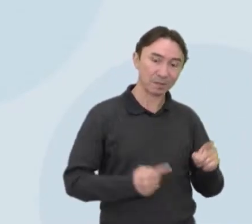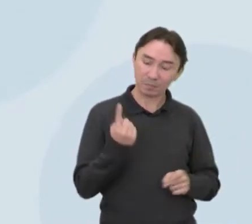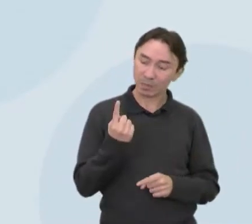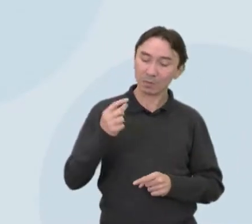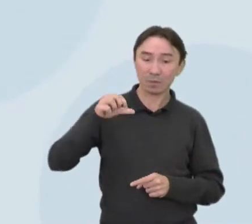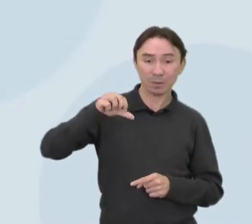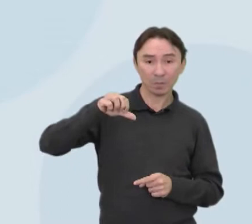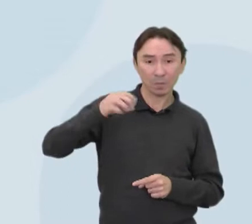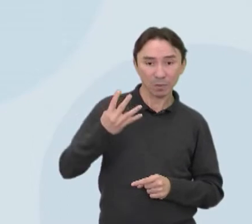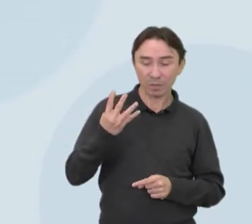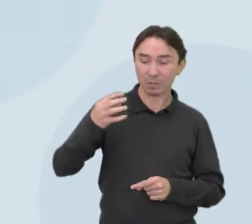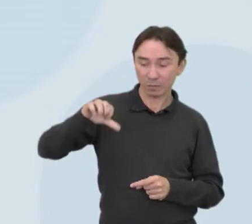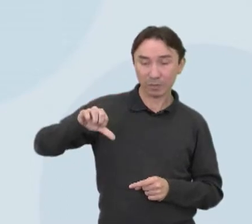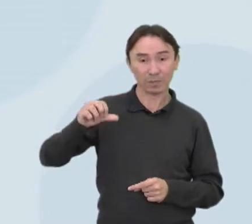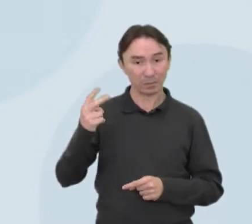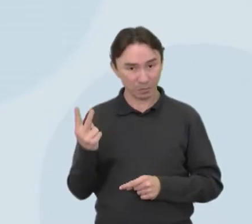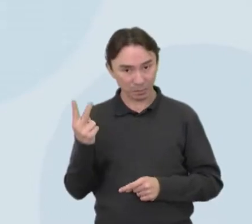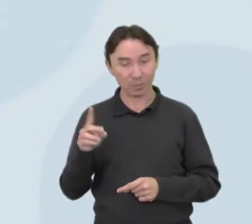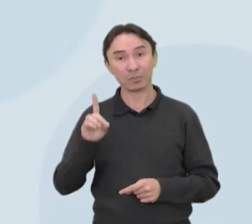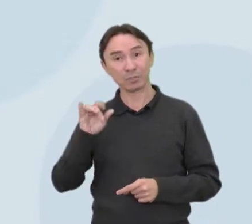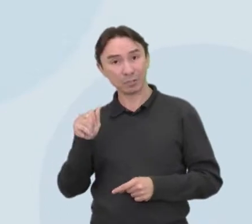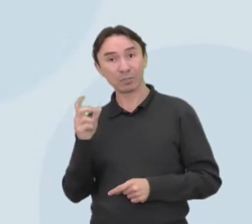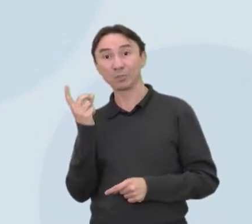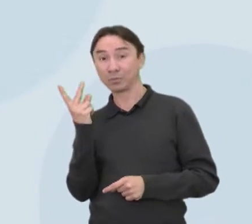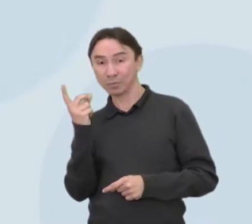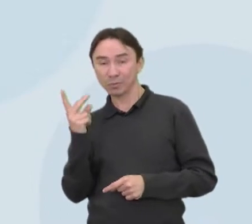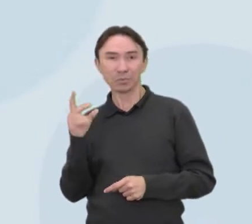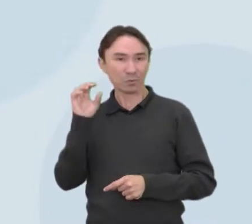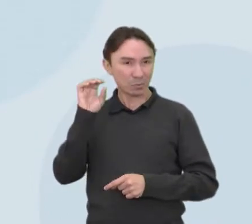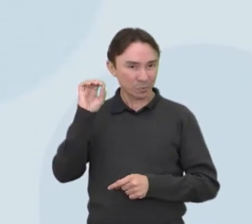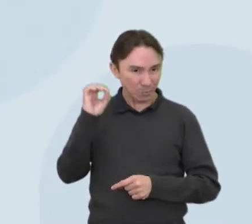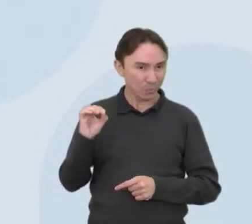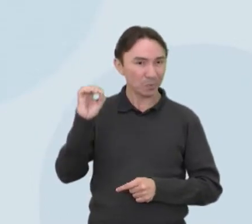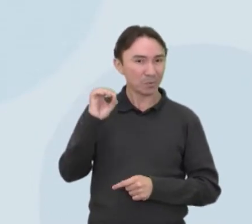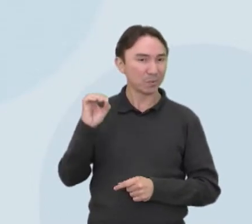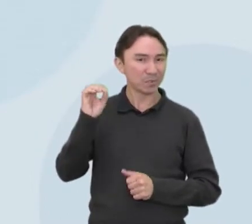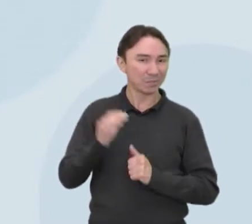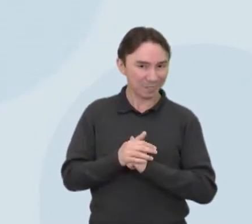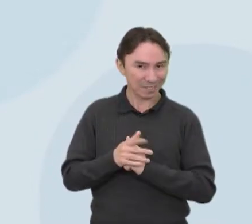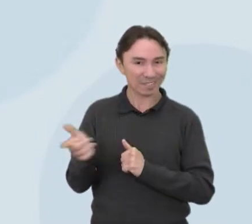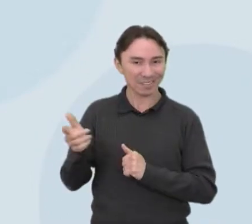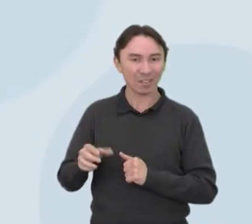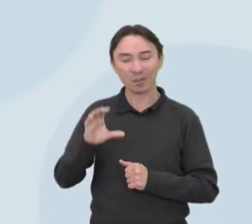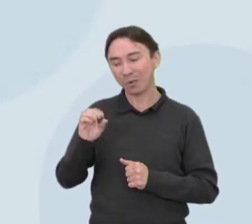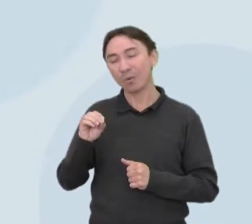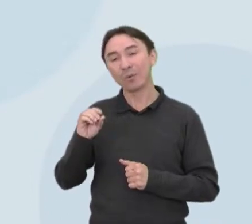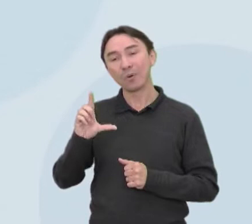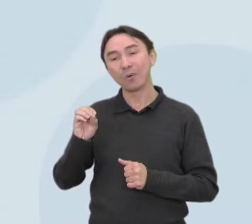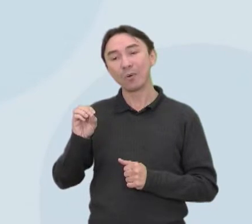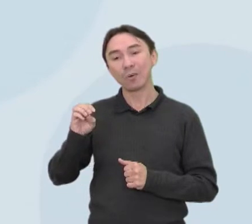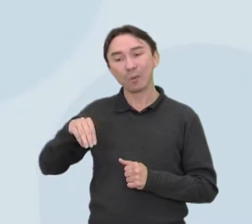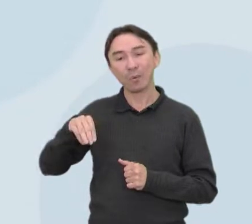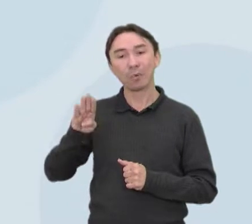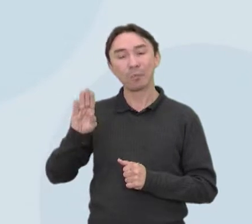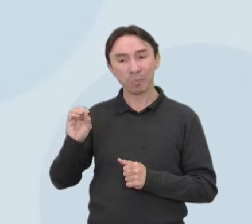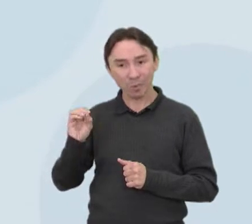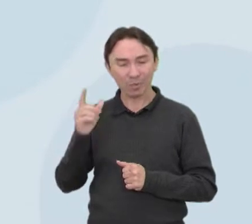1492, momento aí da chegada, né, da armada, né, dos navios aí de Cristóvão Colombo a algumas ilhas aí do